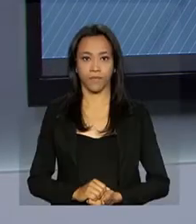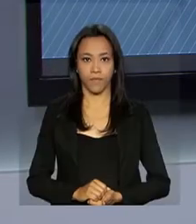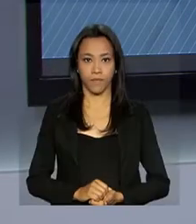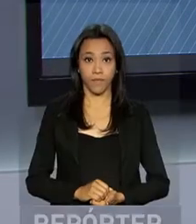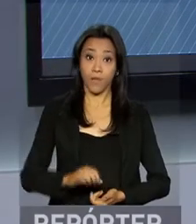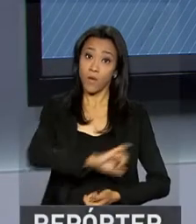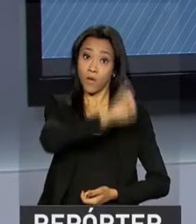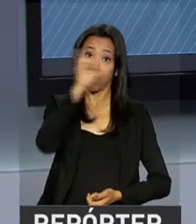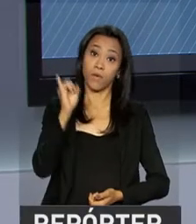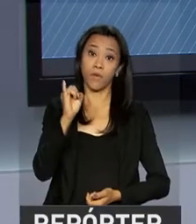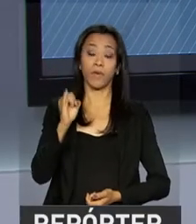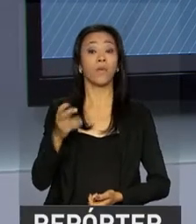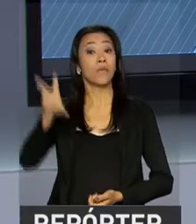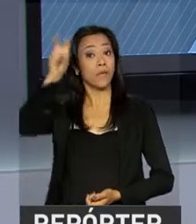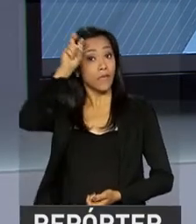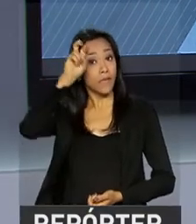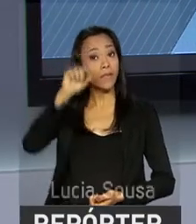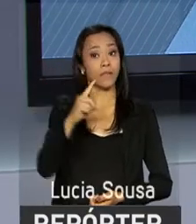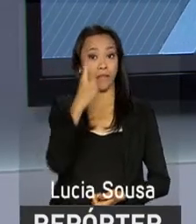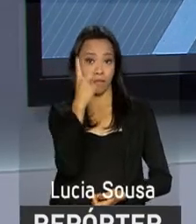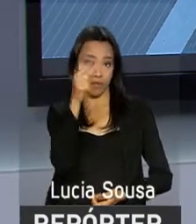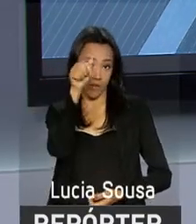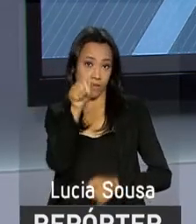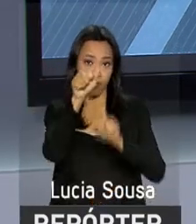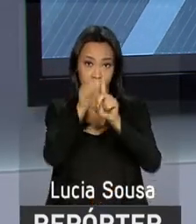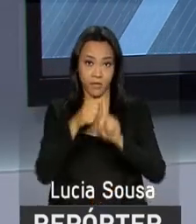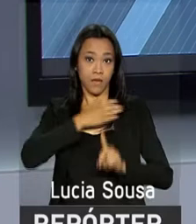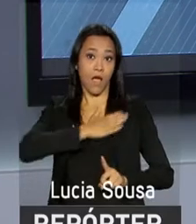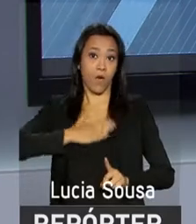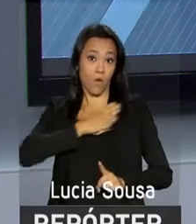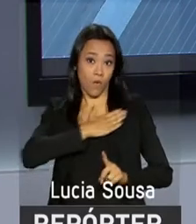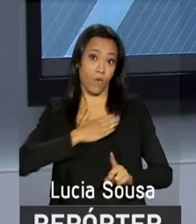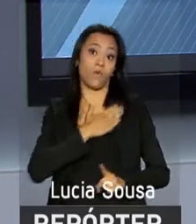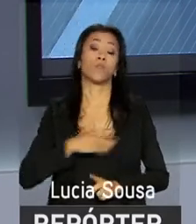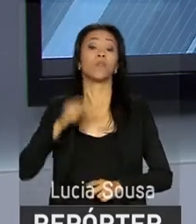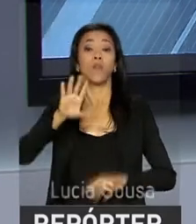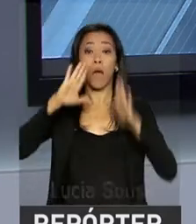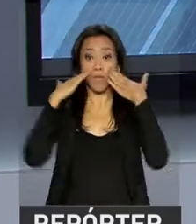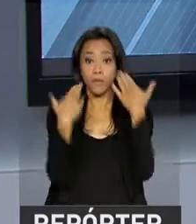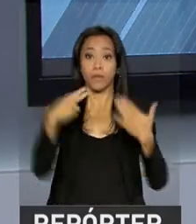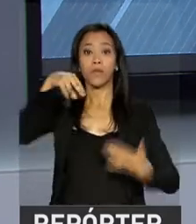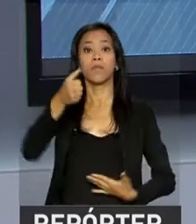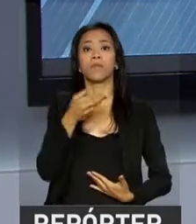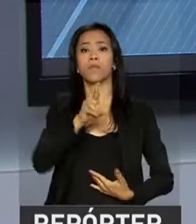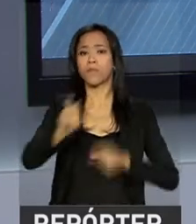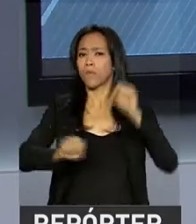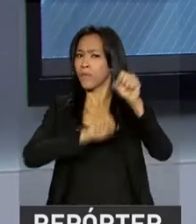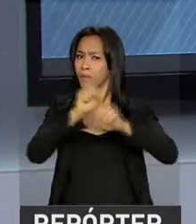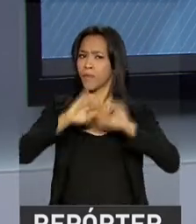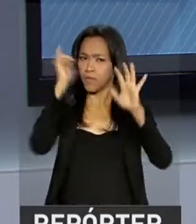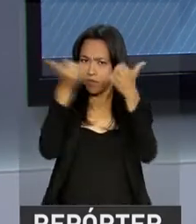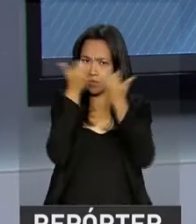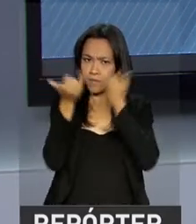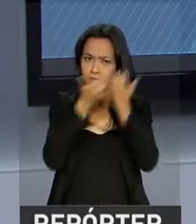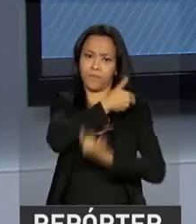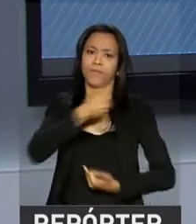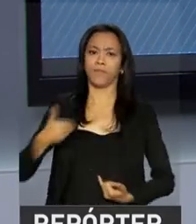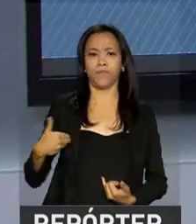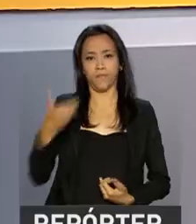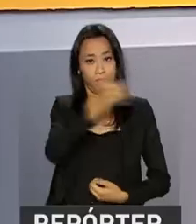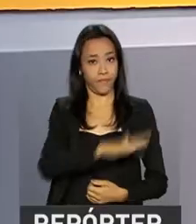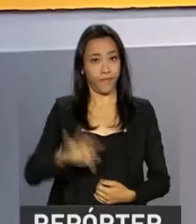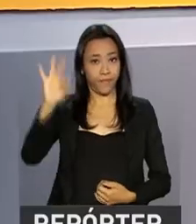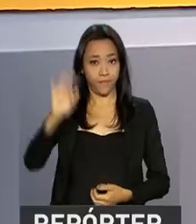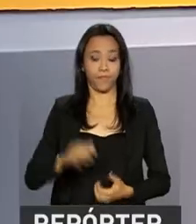olá quinta feira 17 de agosto o repórter nbr está no ar com as notícias do governo federal